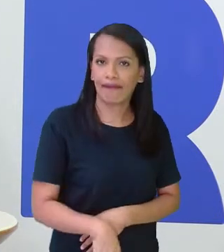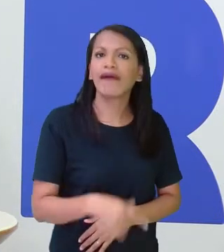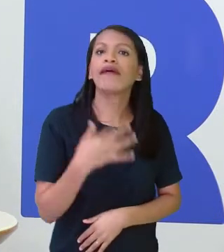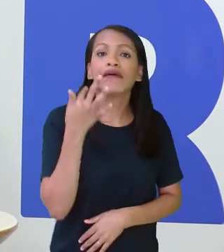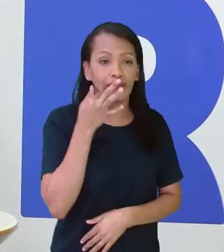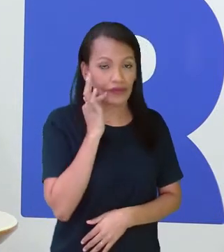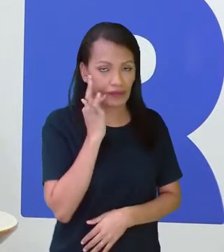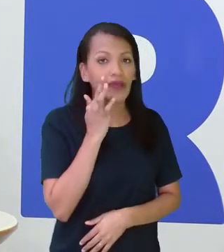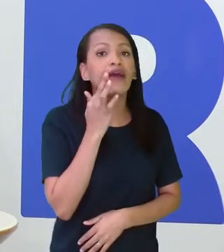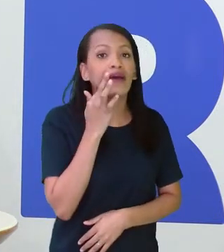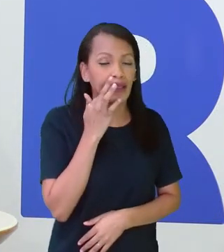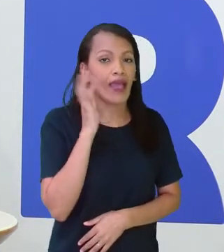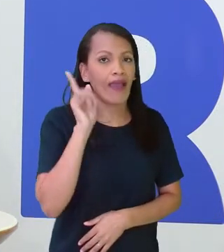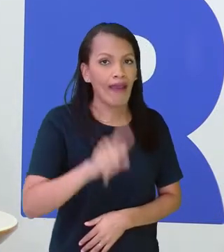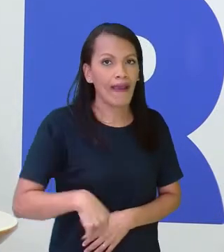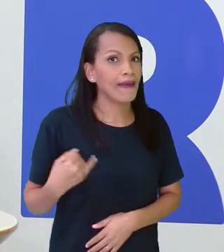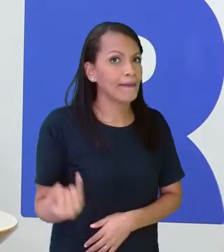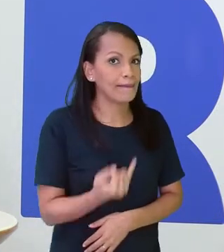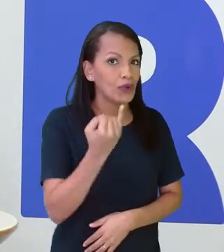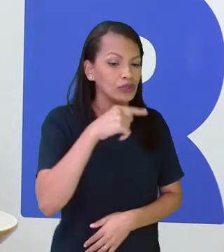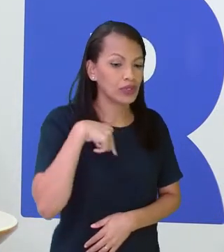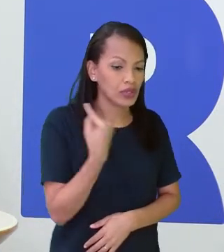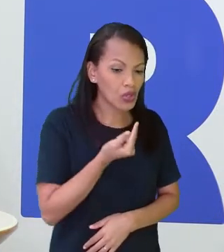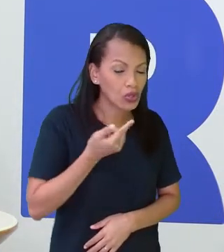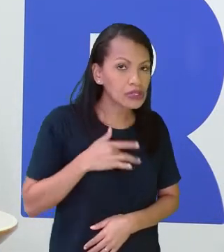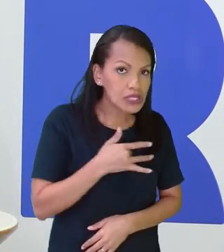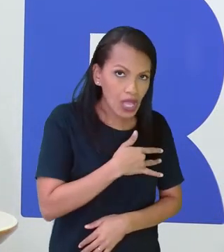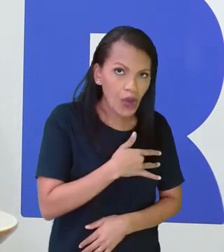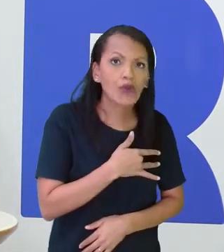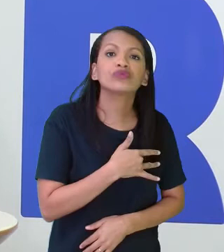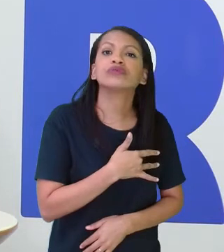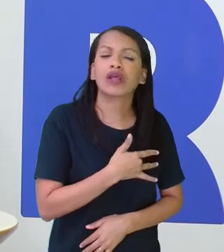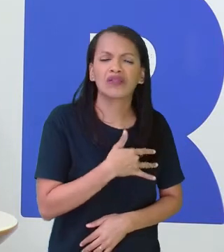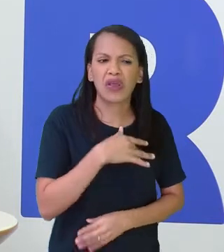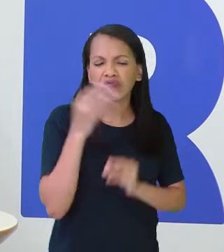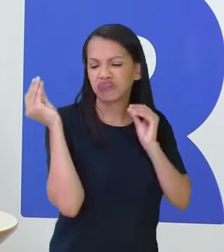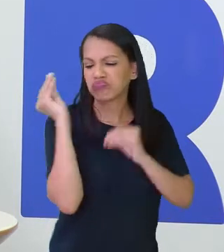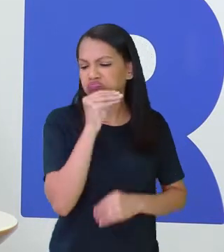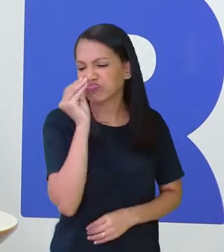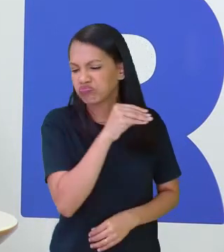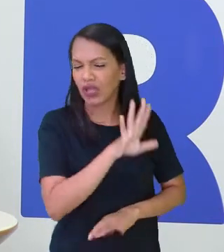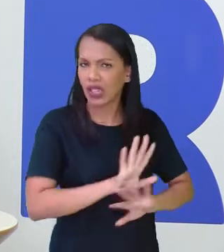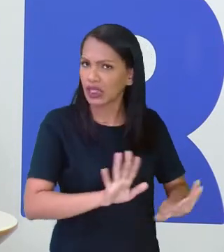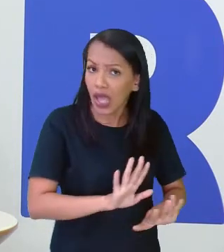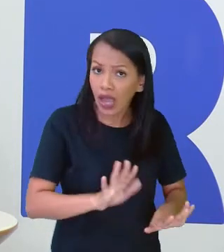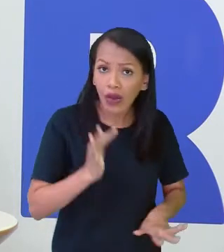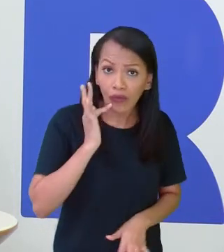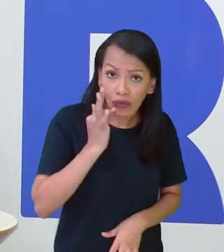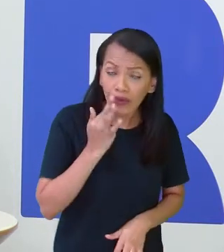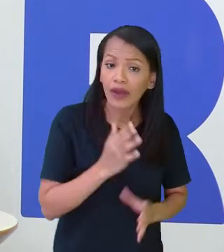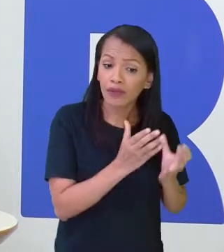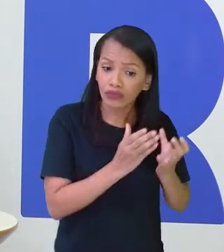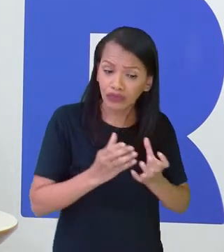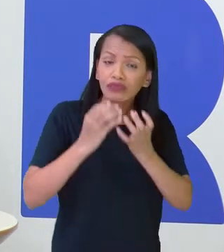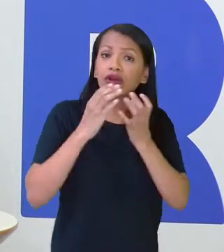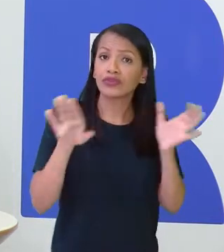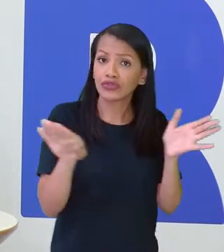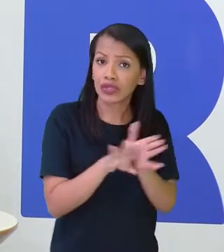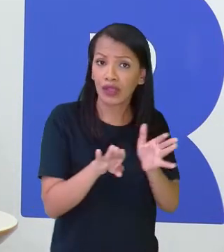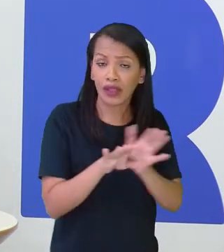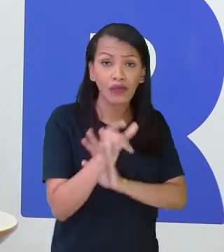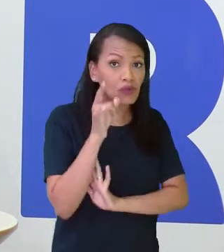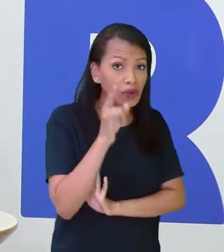um poder riquíssimo da nossa alimentação, tá? Então não despreza aquele mamãozinho e aquele melão que chegar na merenda,